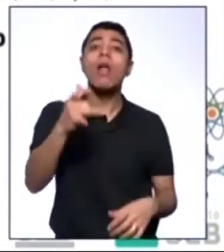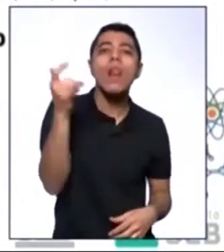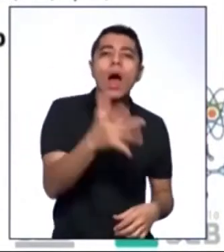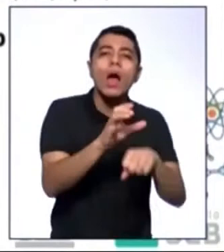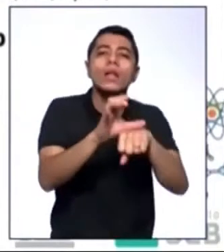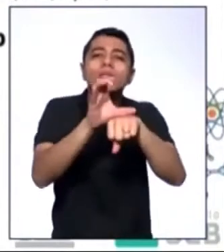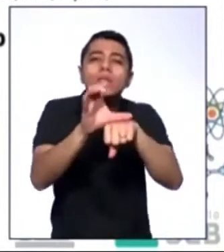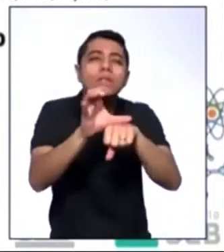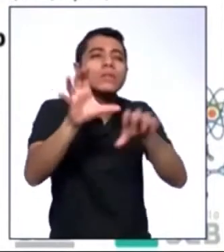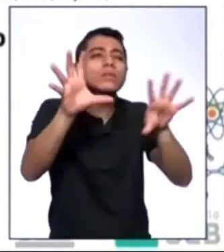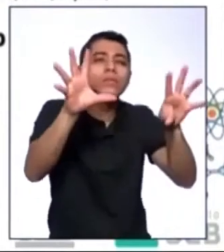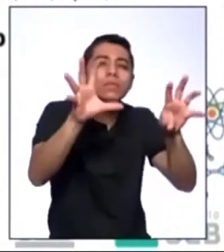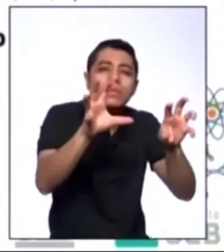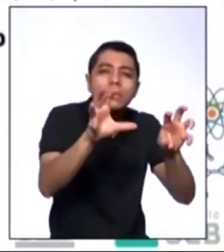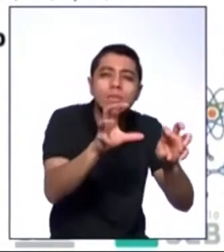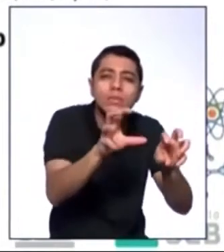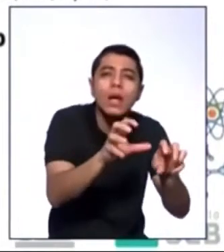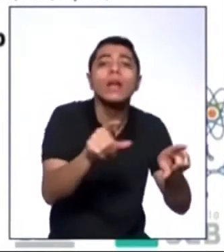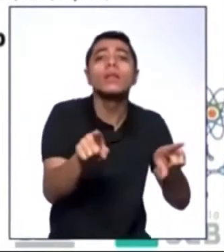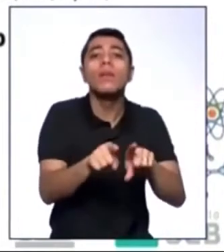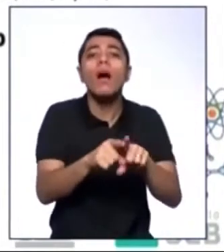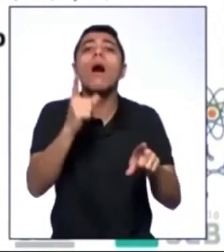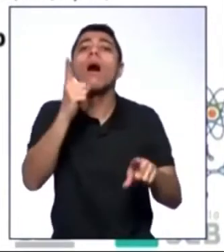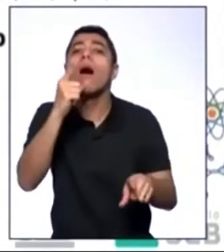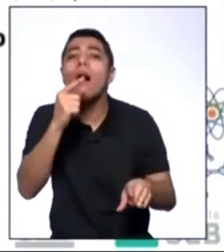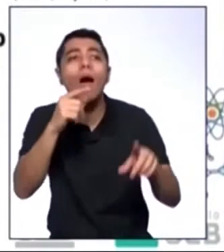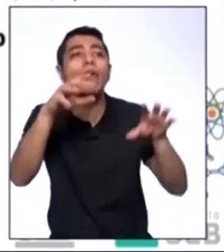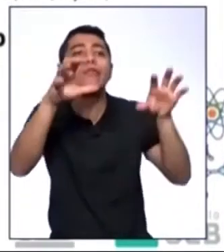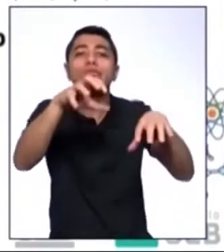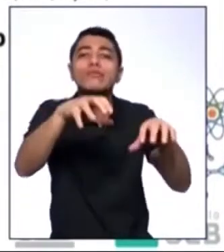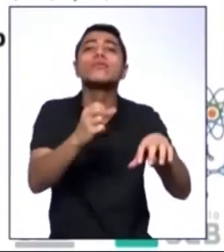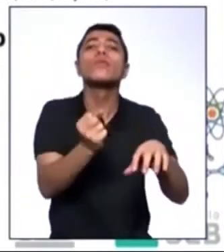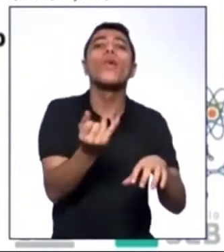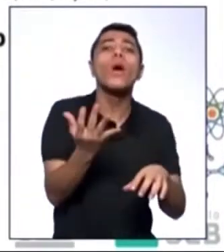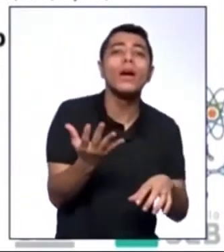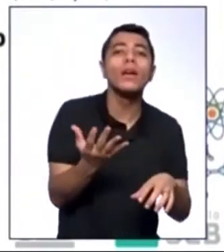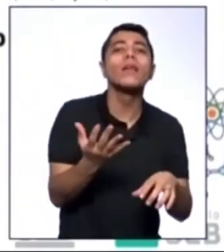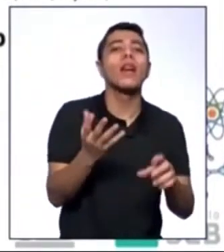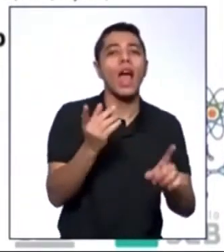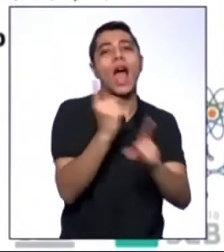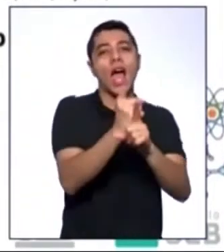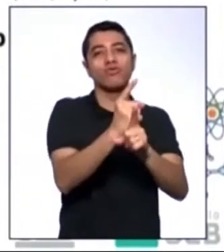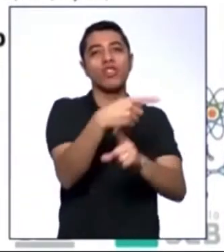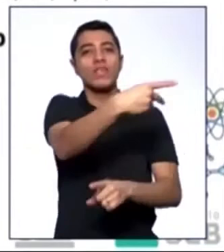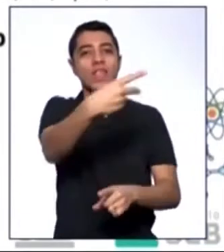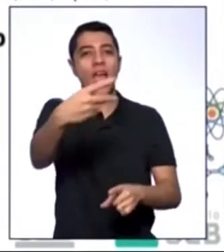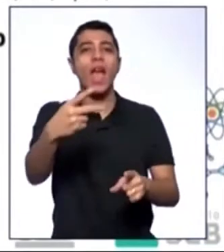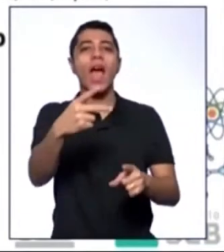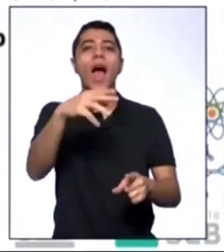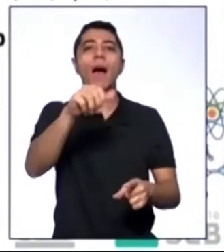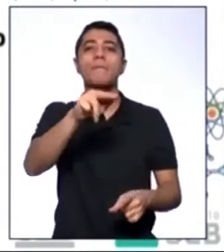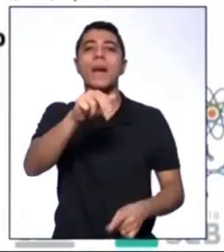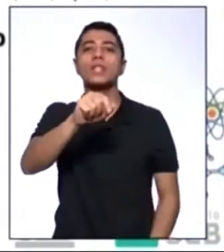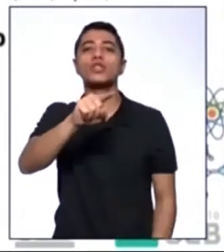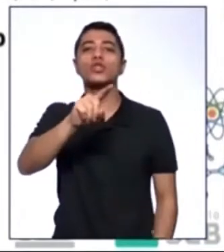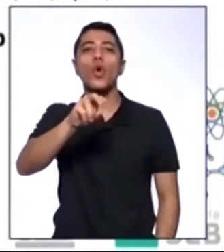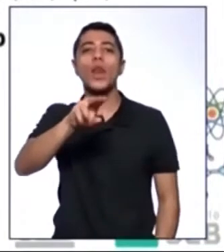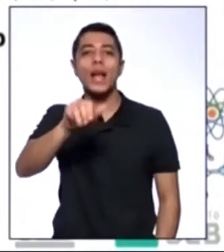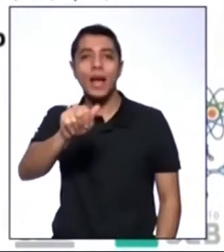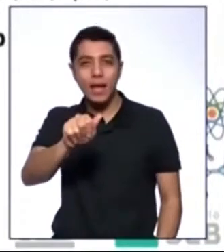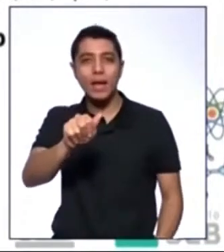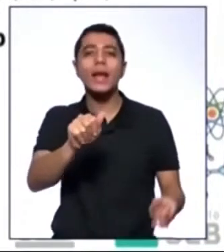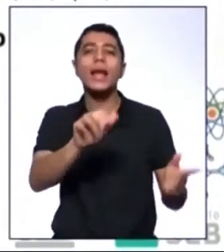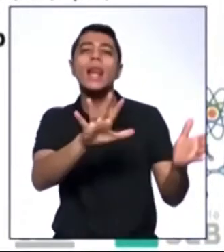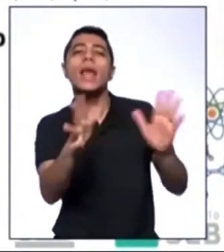clima amazônico. Agora, o mecanismo climático regional descrito está associado à característica do espaço